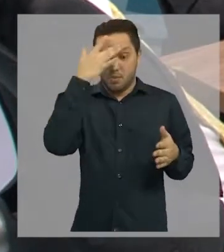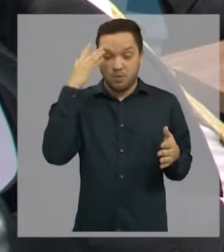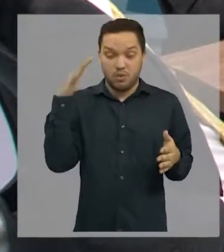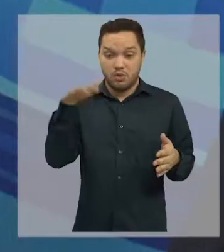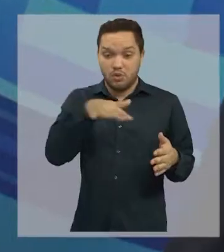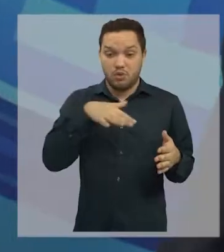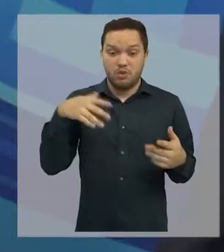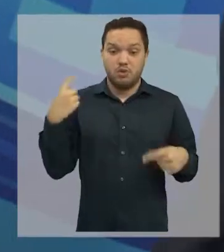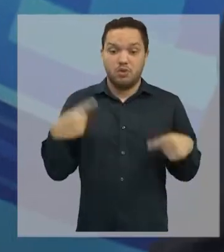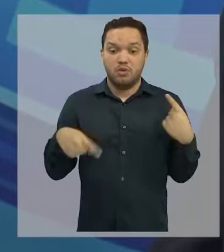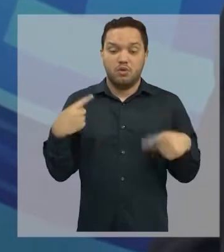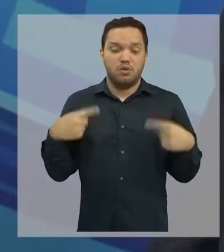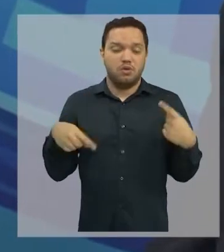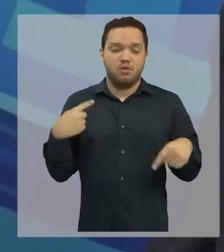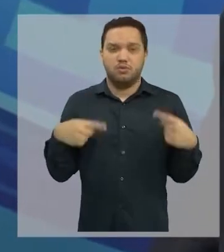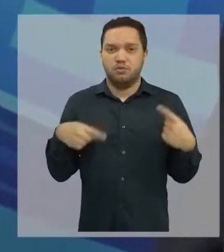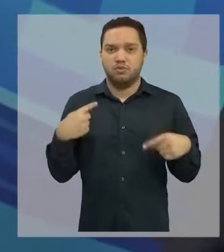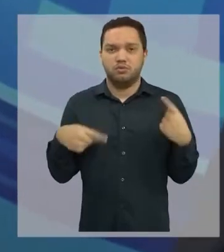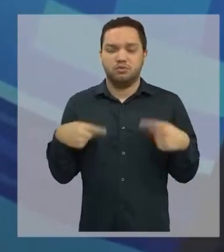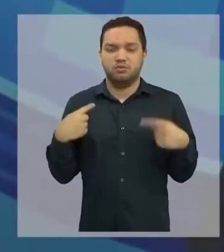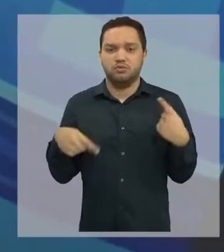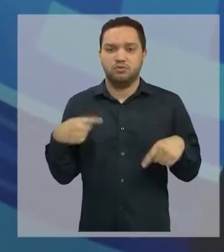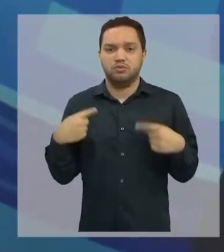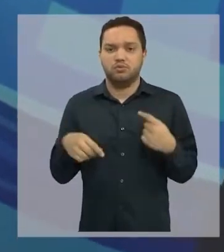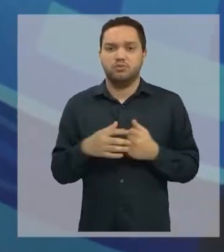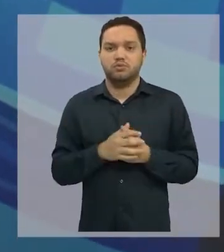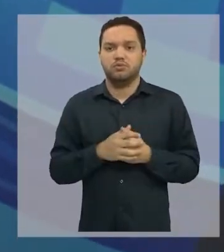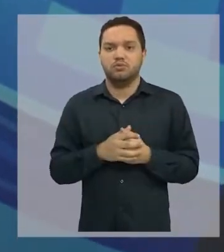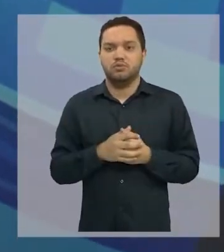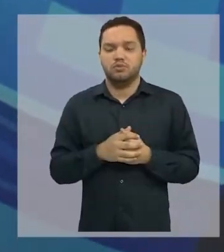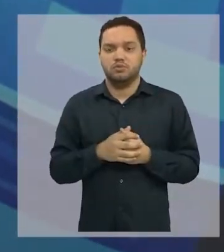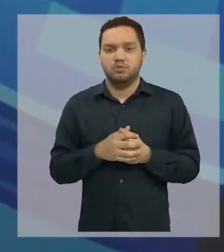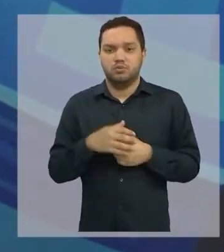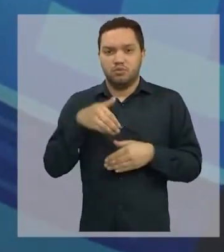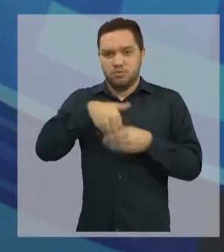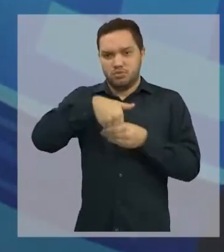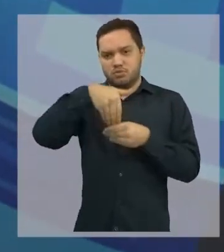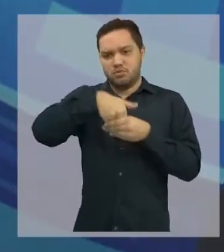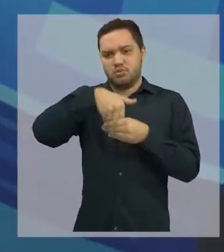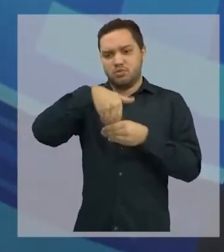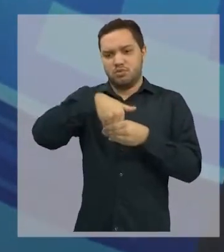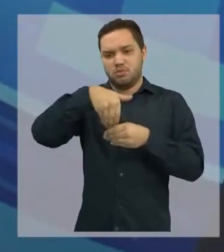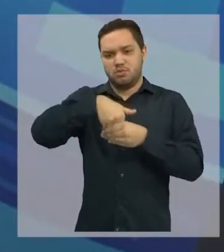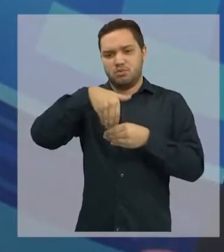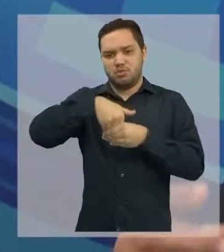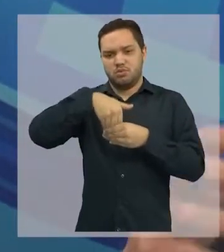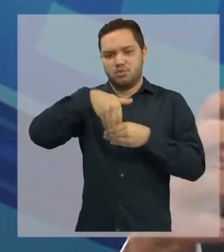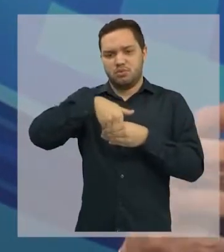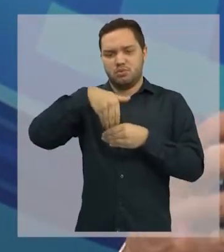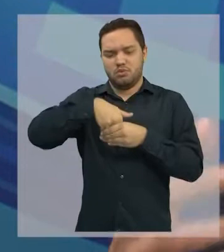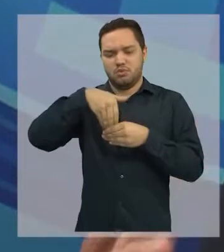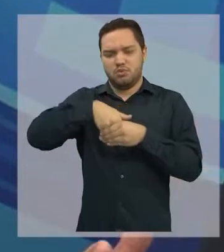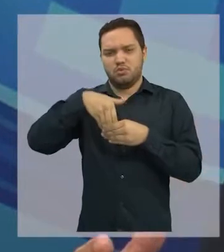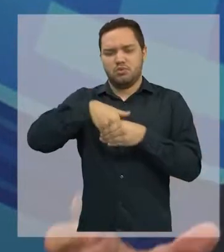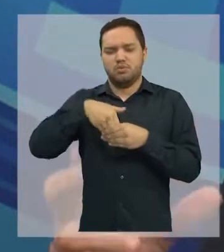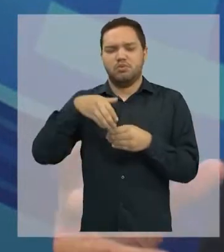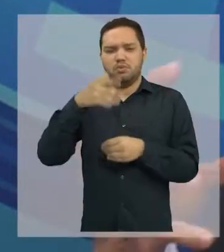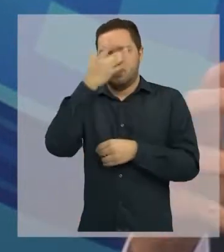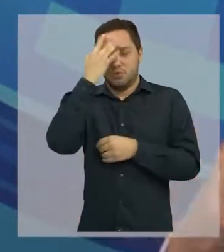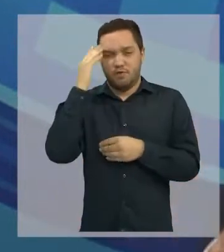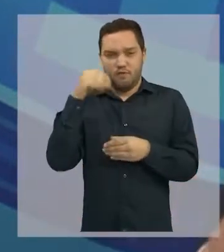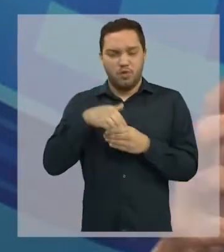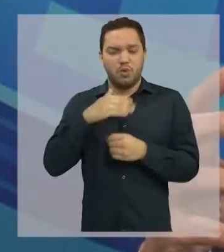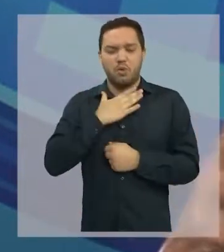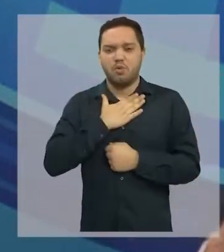políticos estão temendo o eleitorado. E o eleitorado via com muita